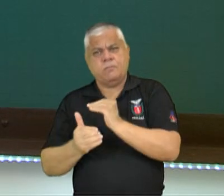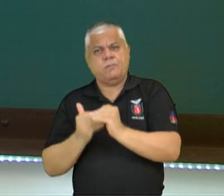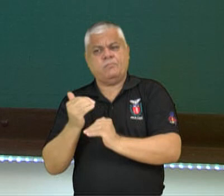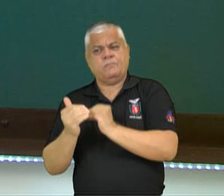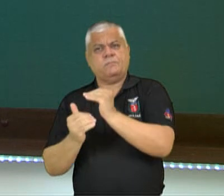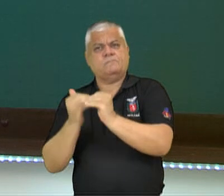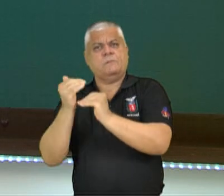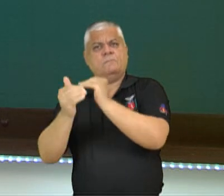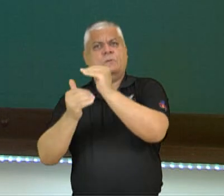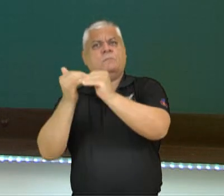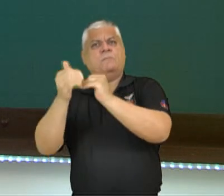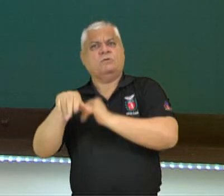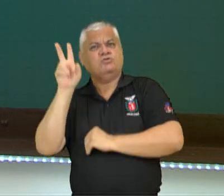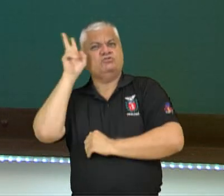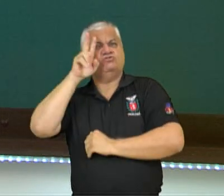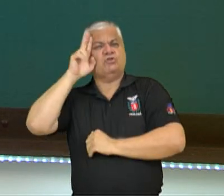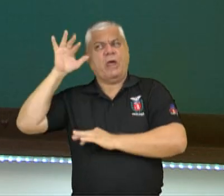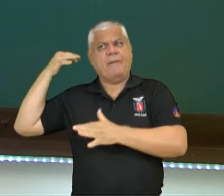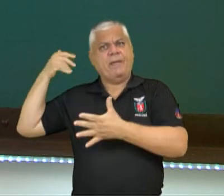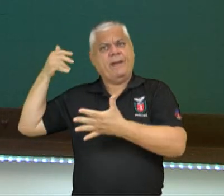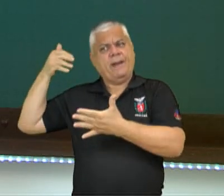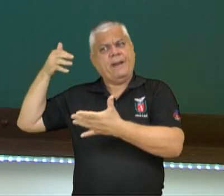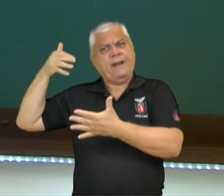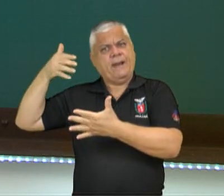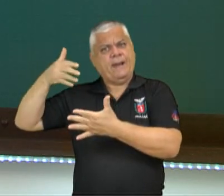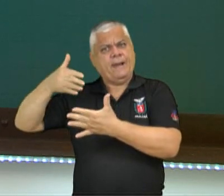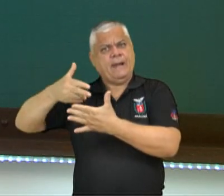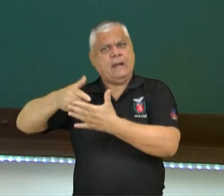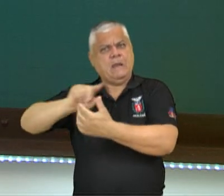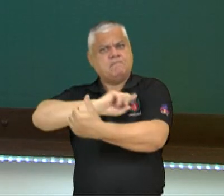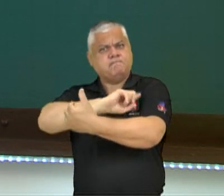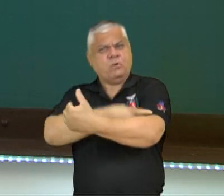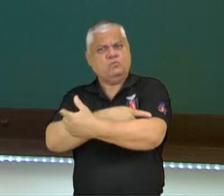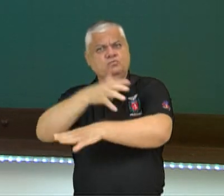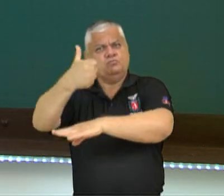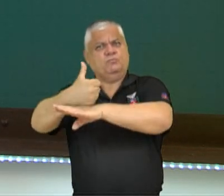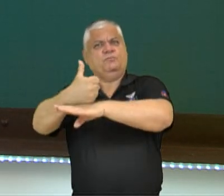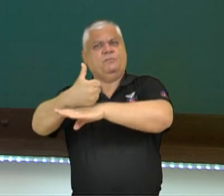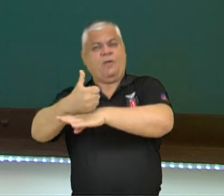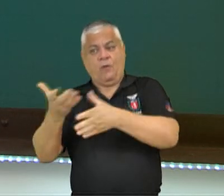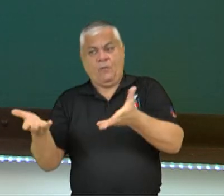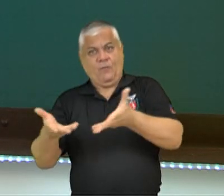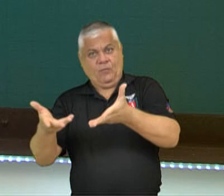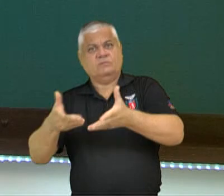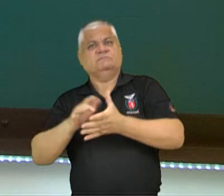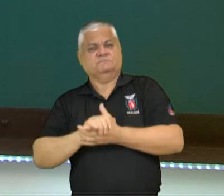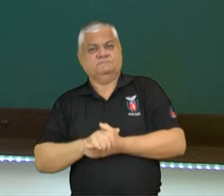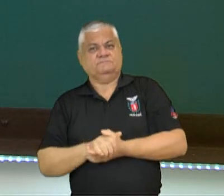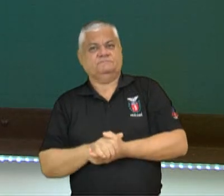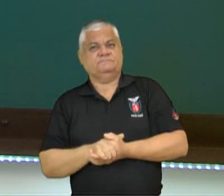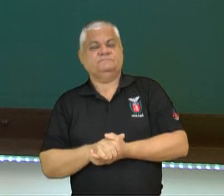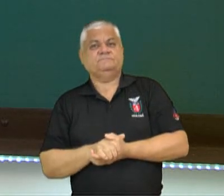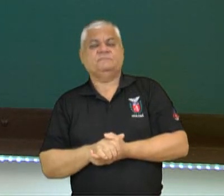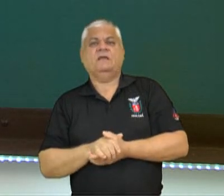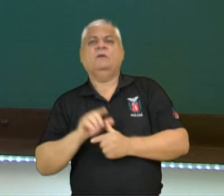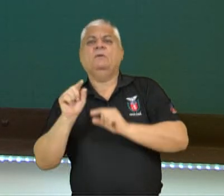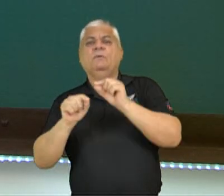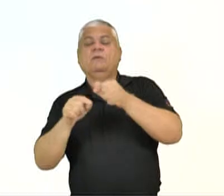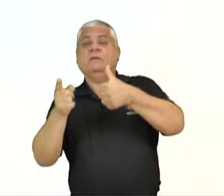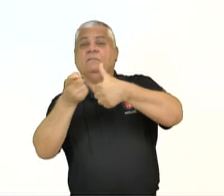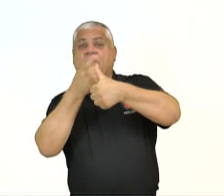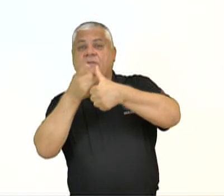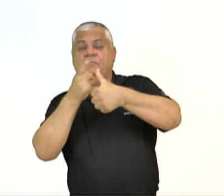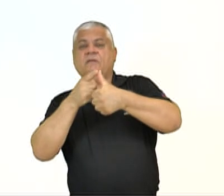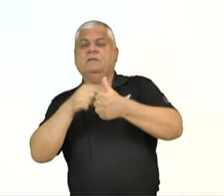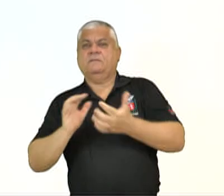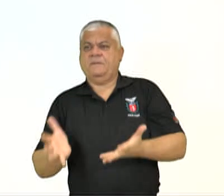se tornassem, né, historicamente, essa potência mundial que temos nos tempos atuais. Então o primeiro deles é a